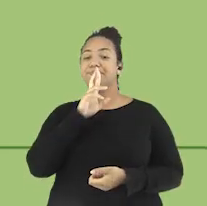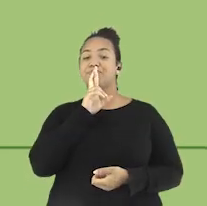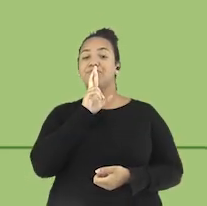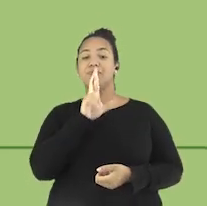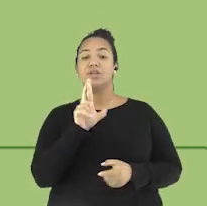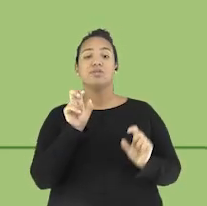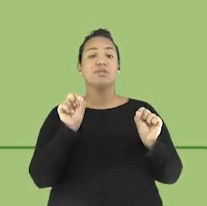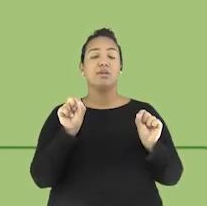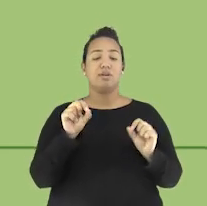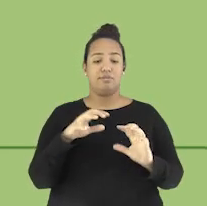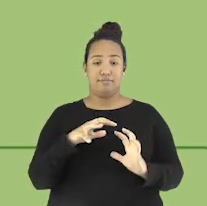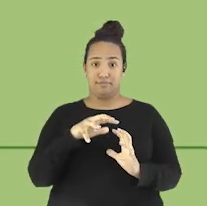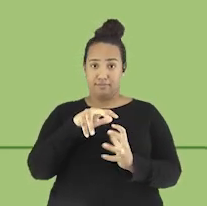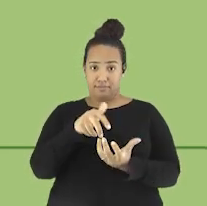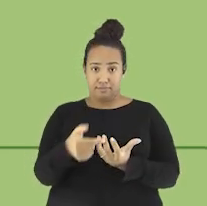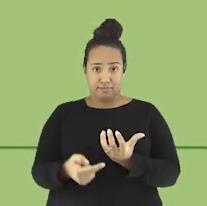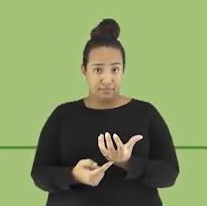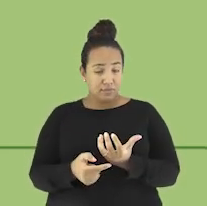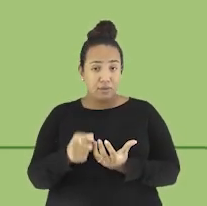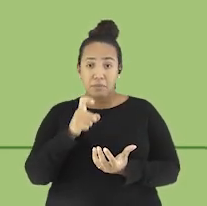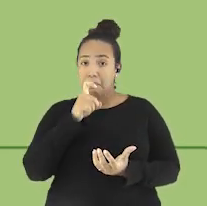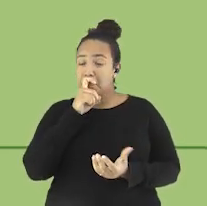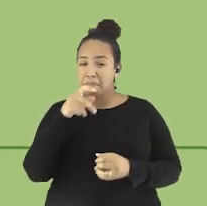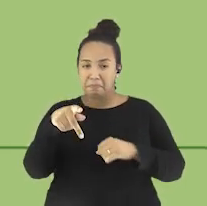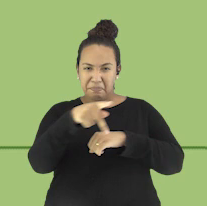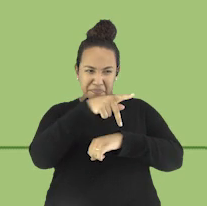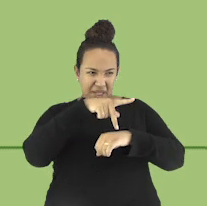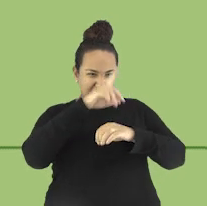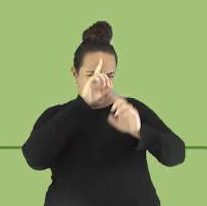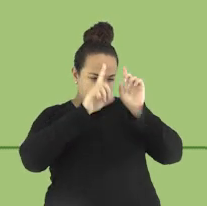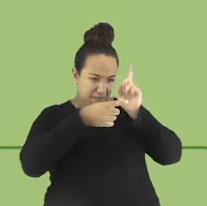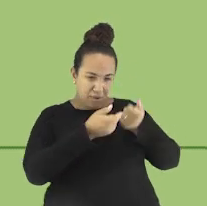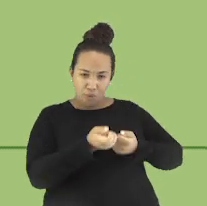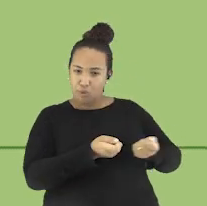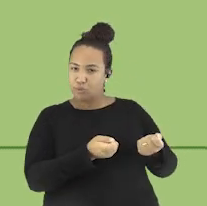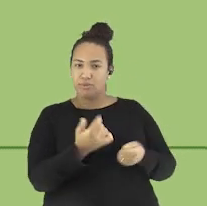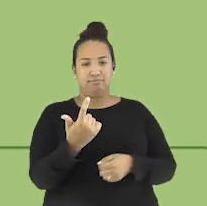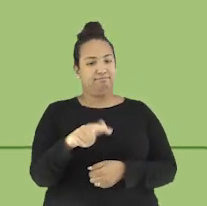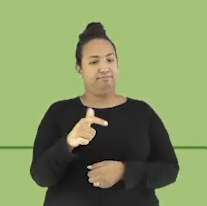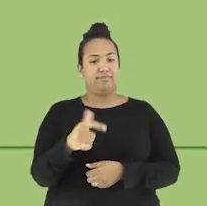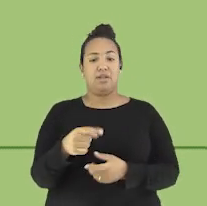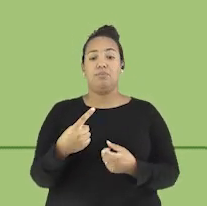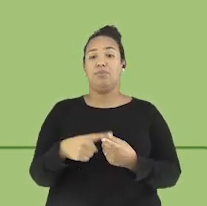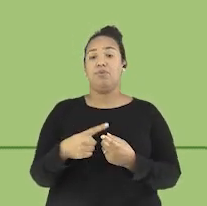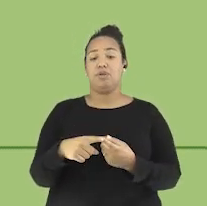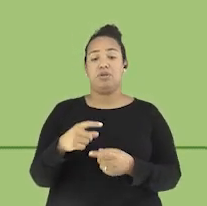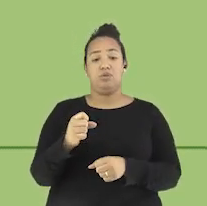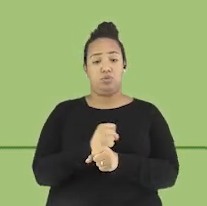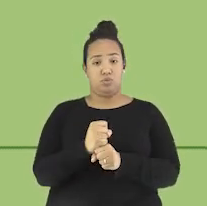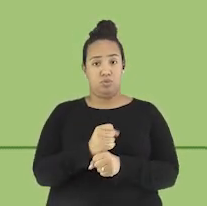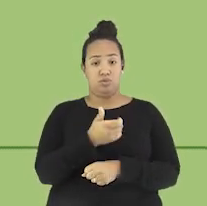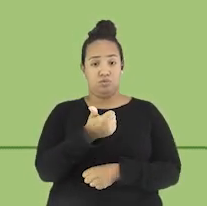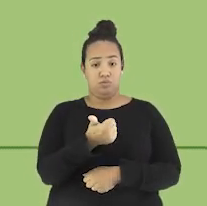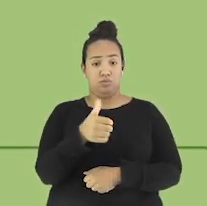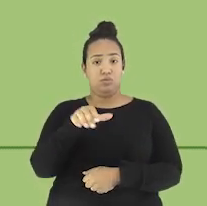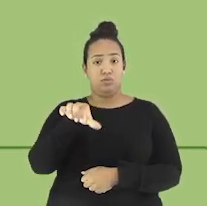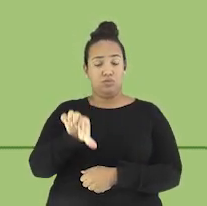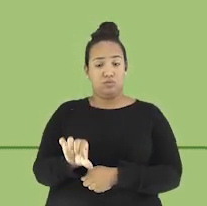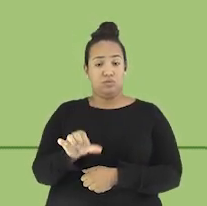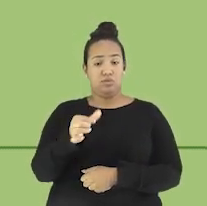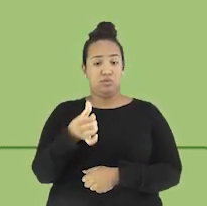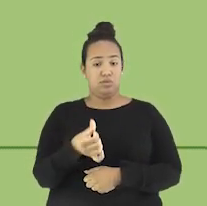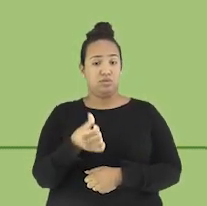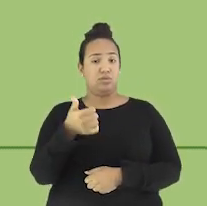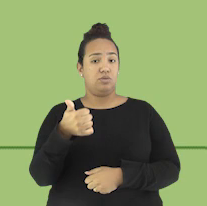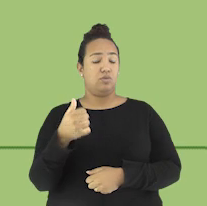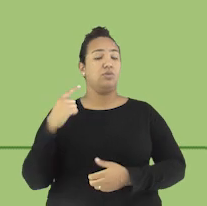E a resposta é que a Antártica não pertence a nenhum país em específico, pois em 1961